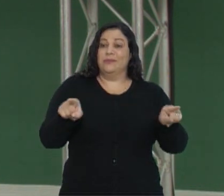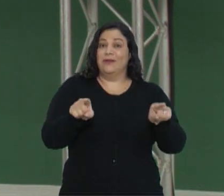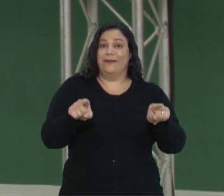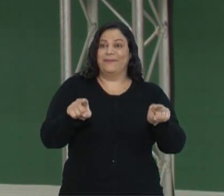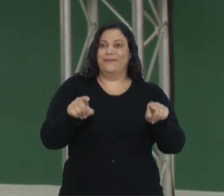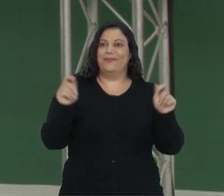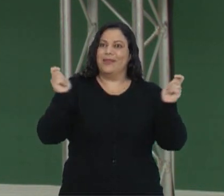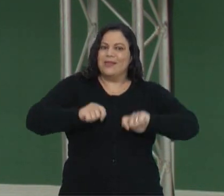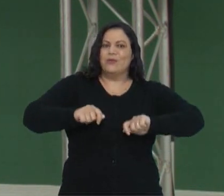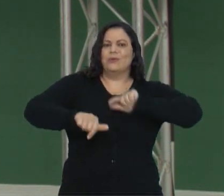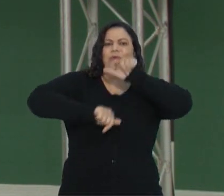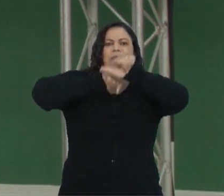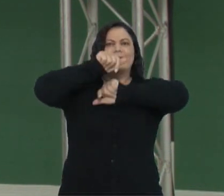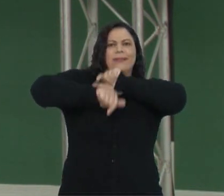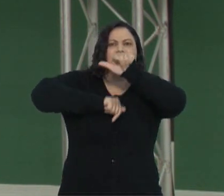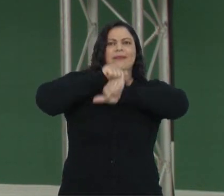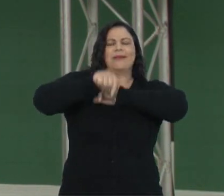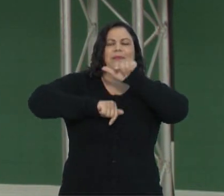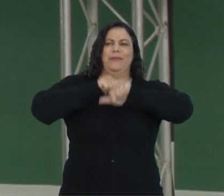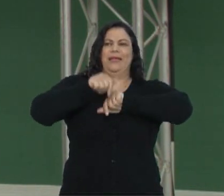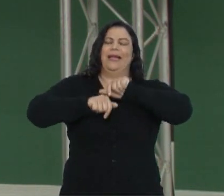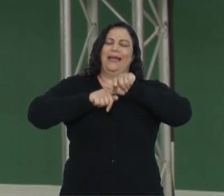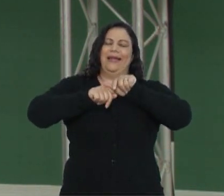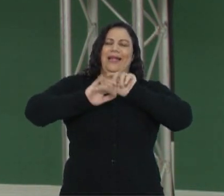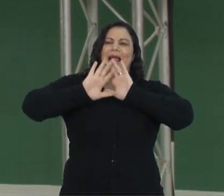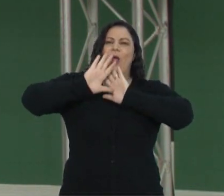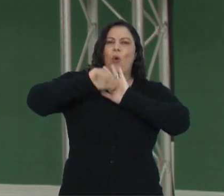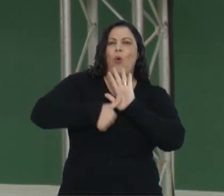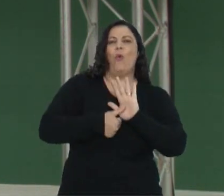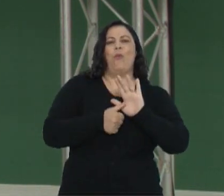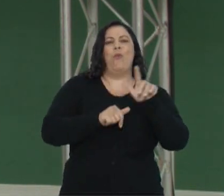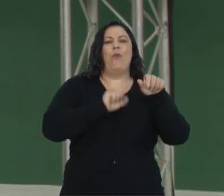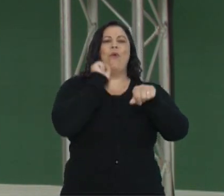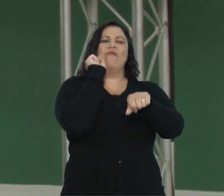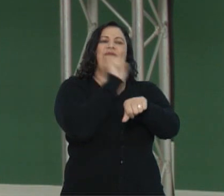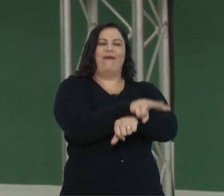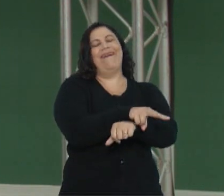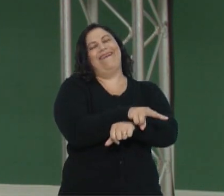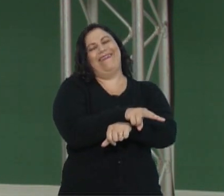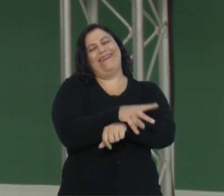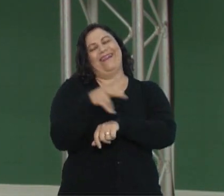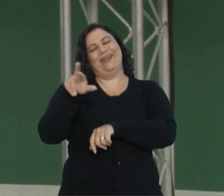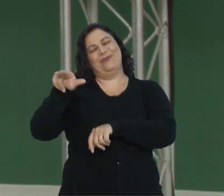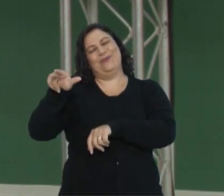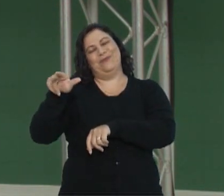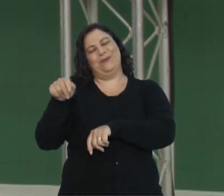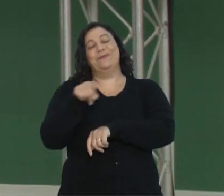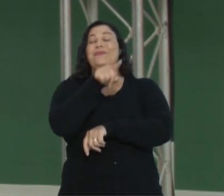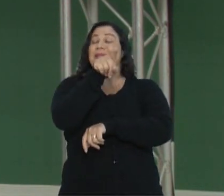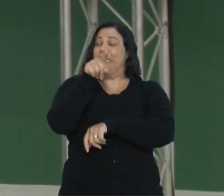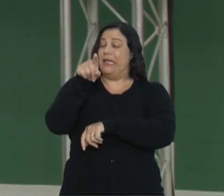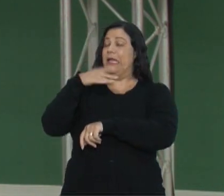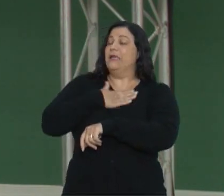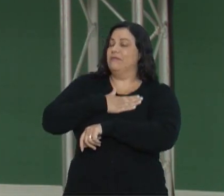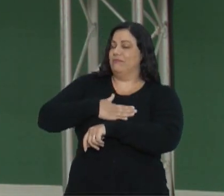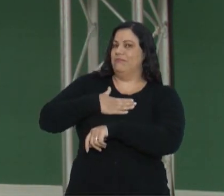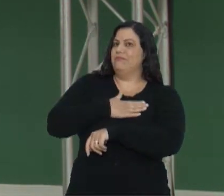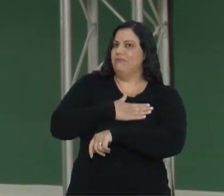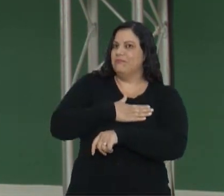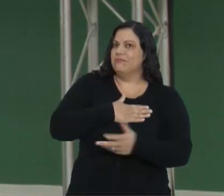do próprio irmão. E o bacana disso é que ele, assim como o MC Catra, gostava de ter filho, né? Com a primeira esposa ele